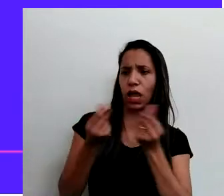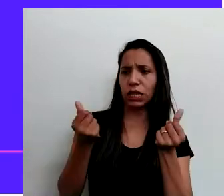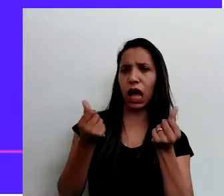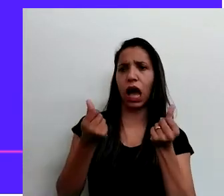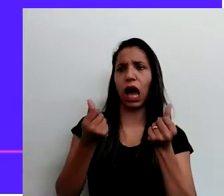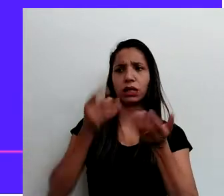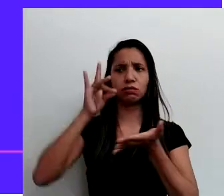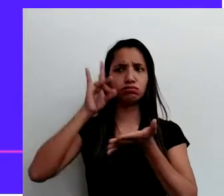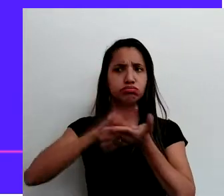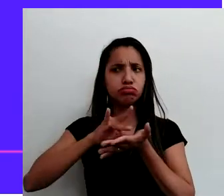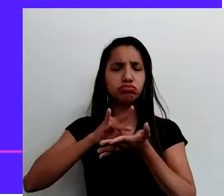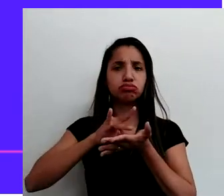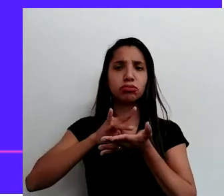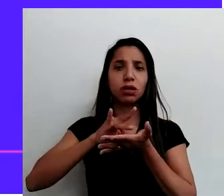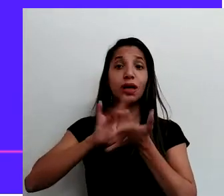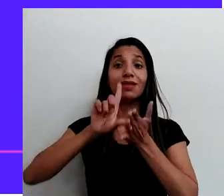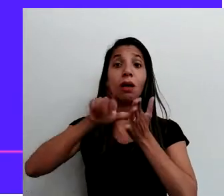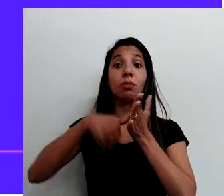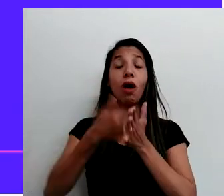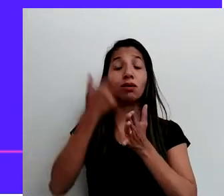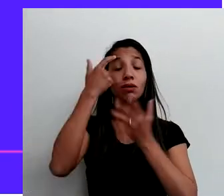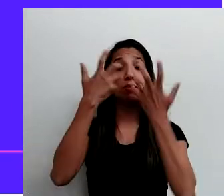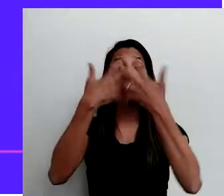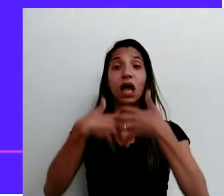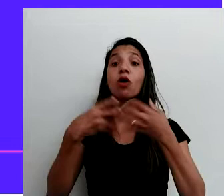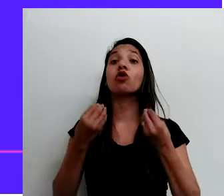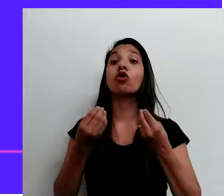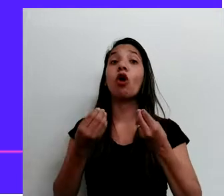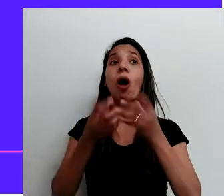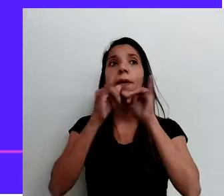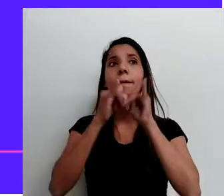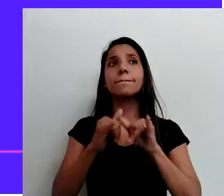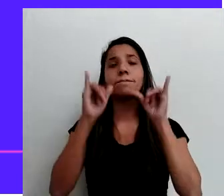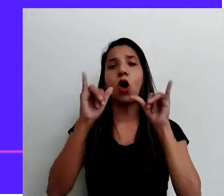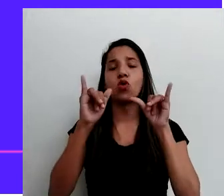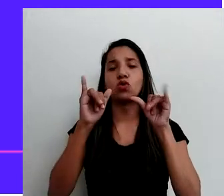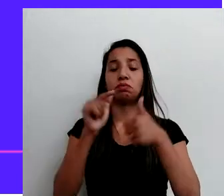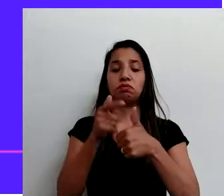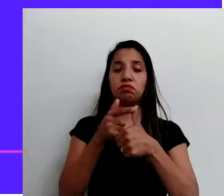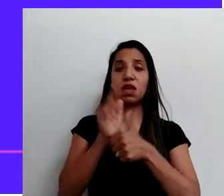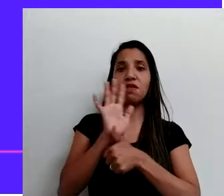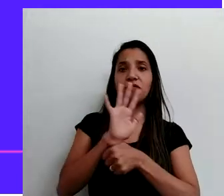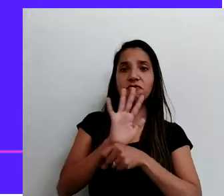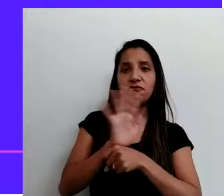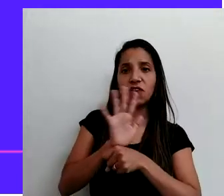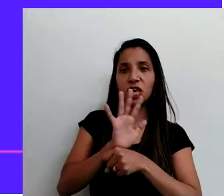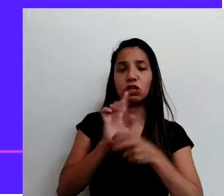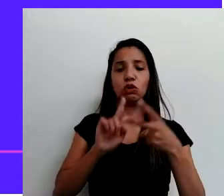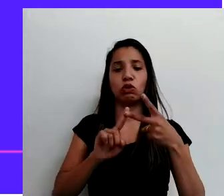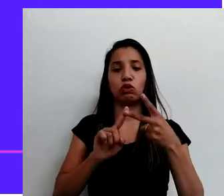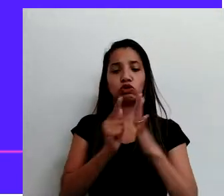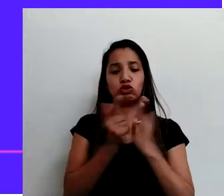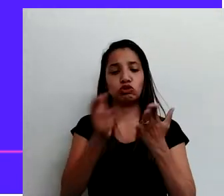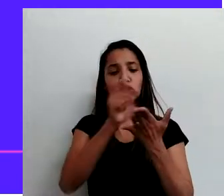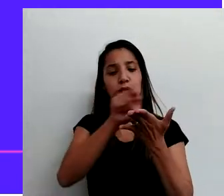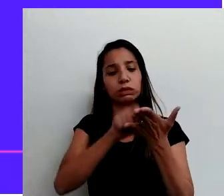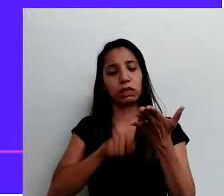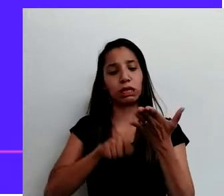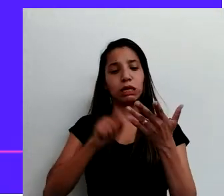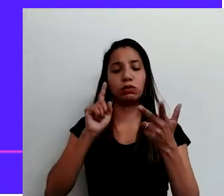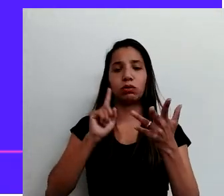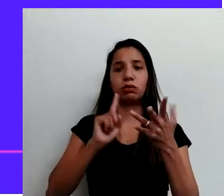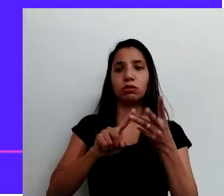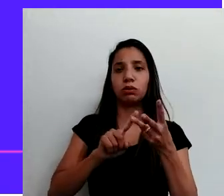gente vai distribuir em visualização de dados, se a gente vai trazer um vídeo, se a gente vai trazer uma reportagem, a gente pensa, né, como é que a gente vai promover